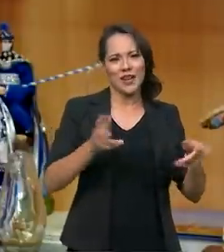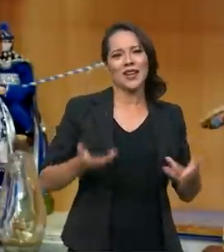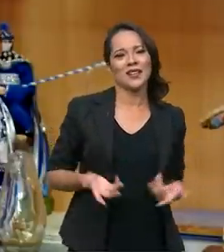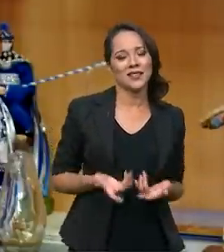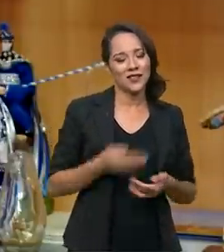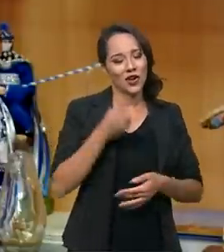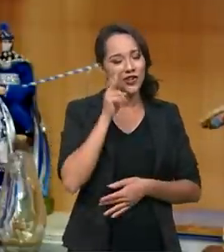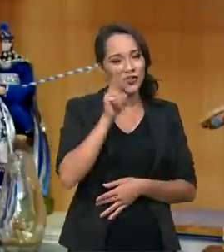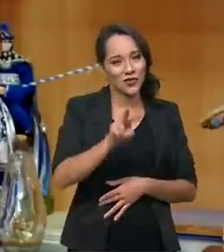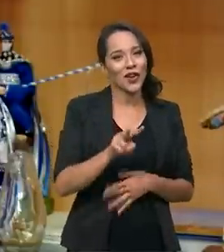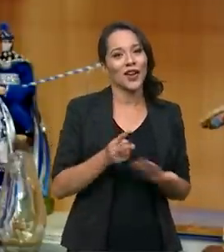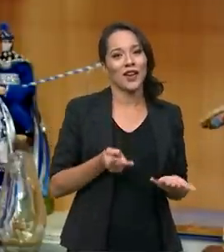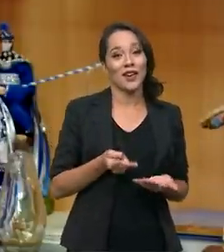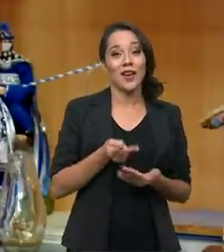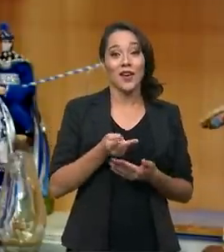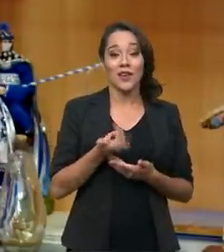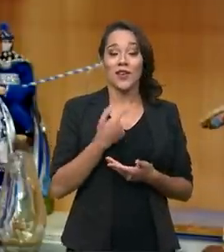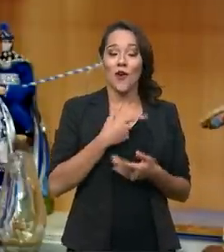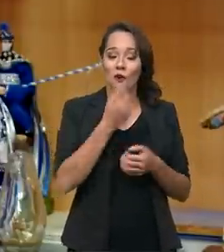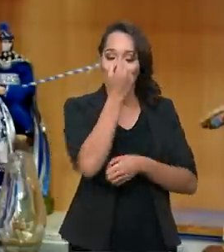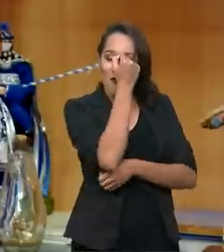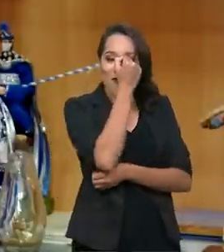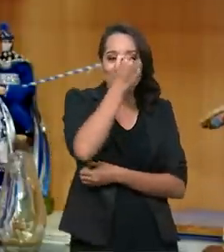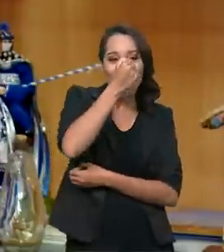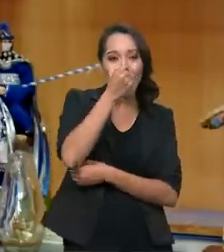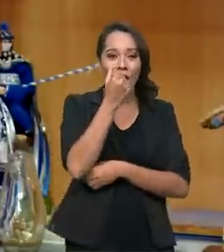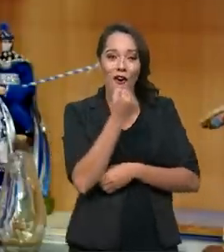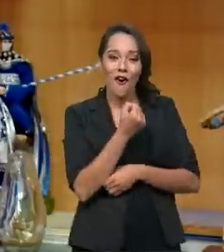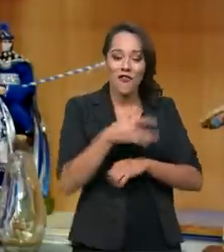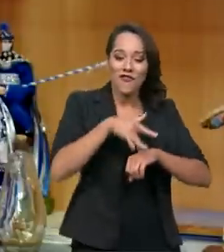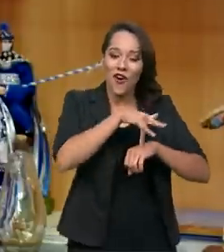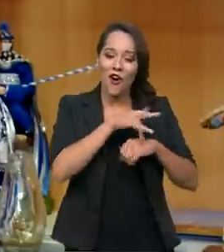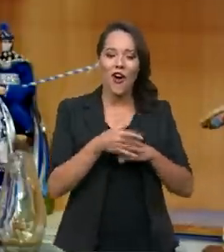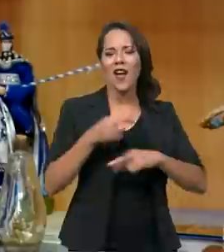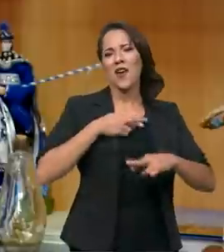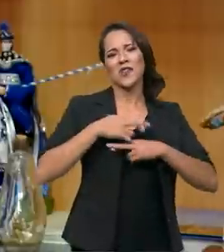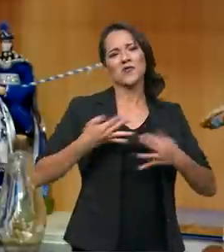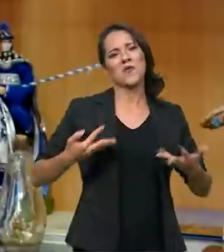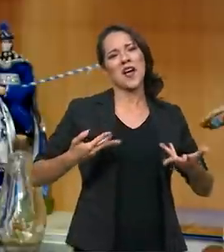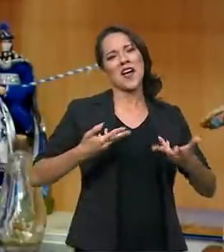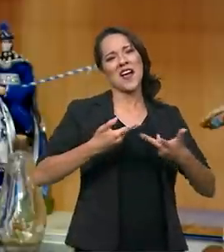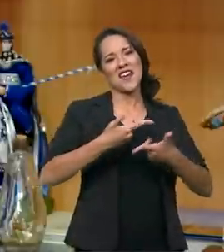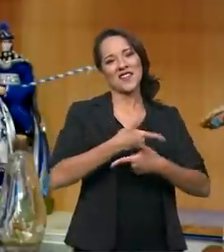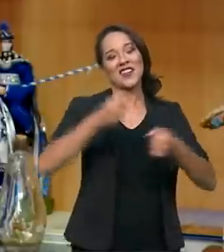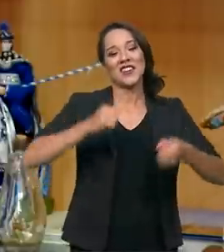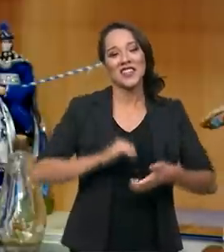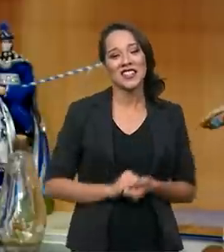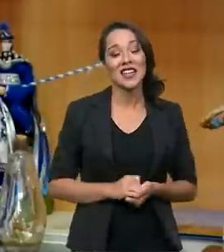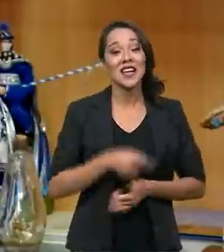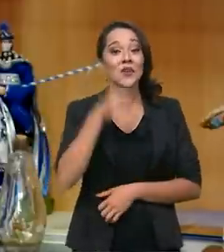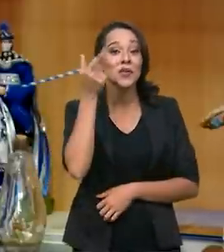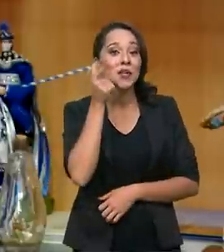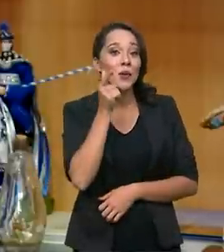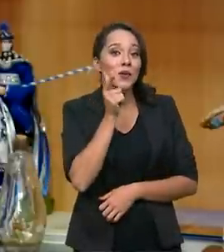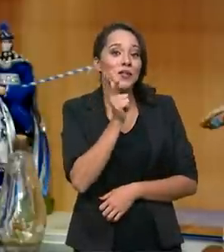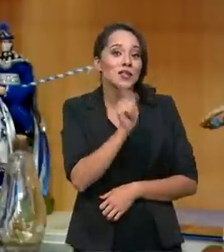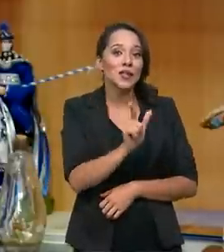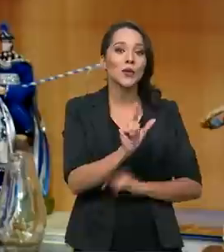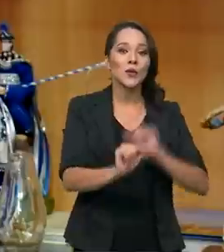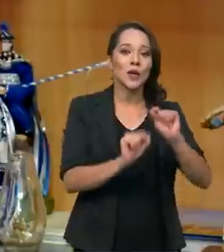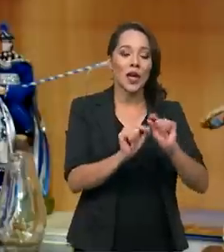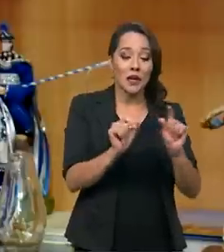então a gente tem ver que o forró realmente é o ritmo maravilhoso um ritmo que você conseguiu